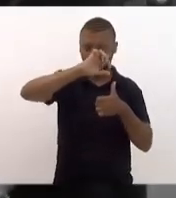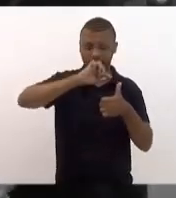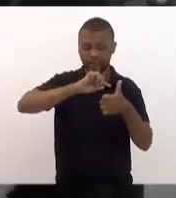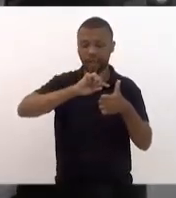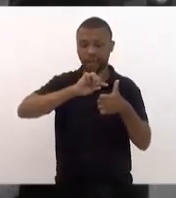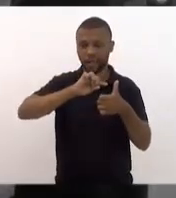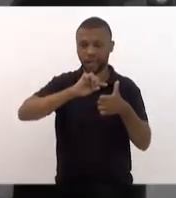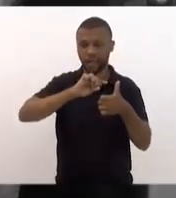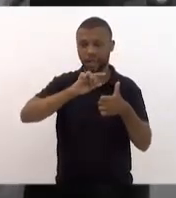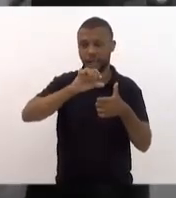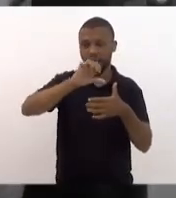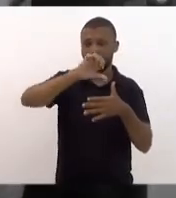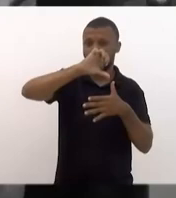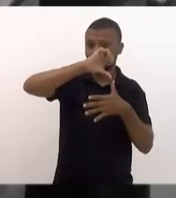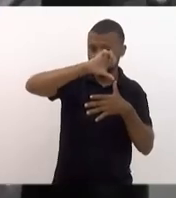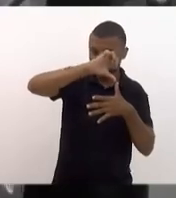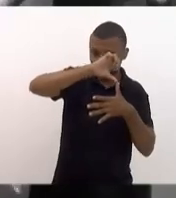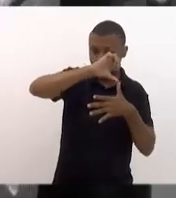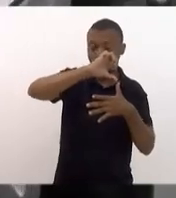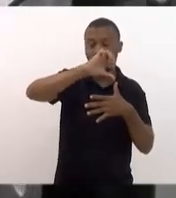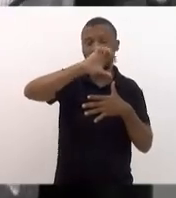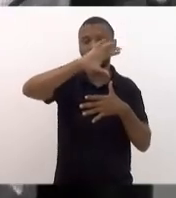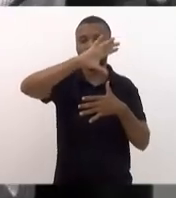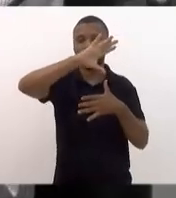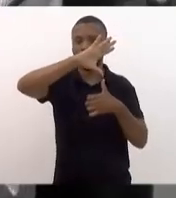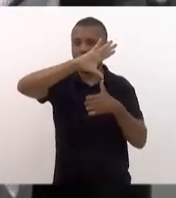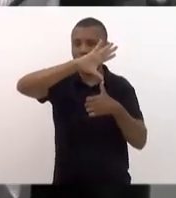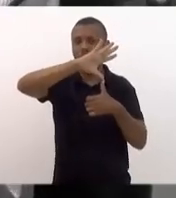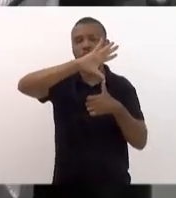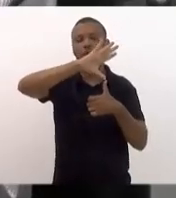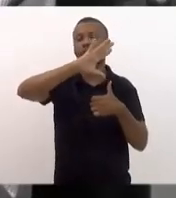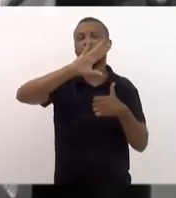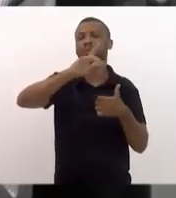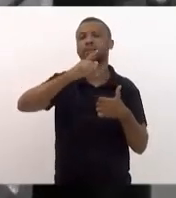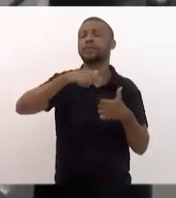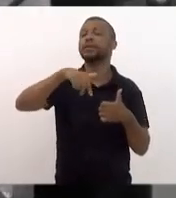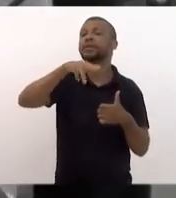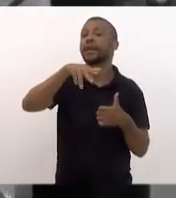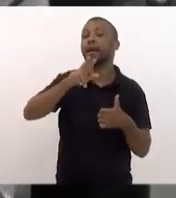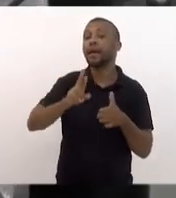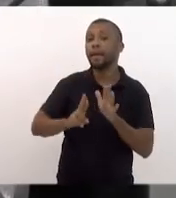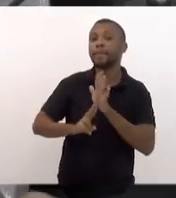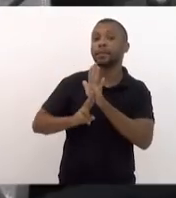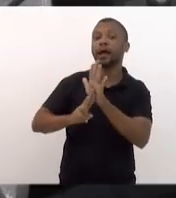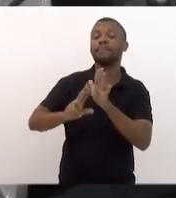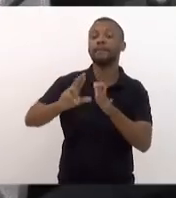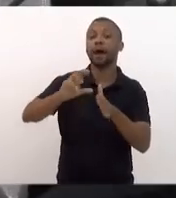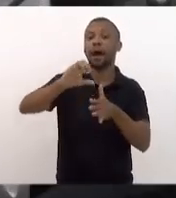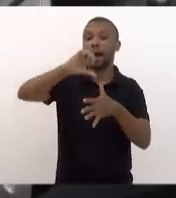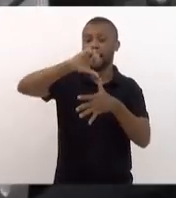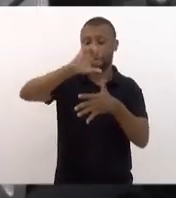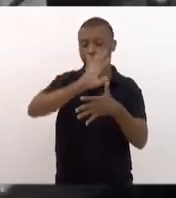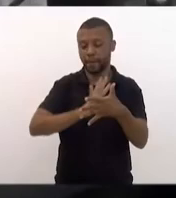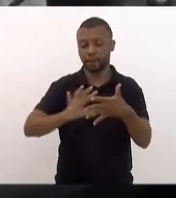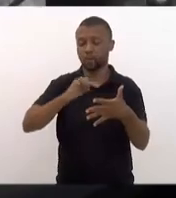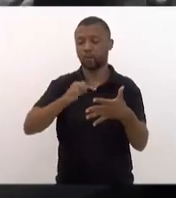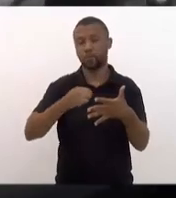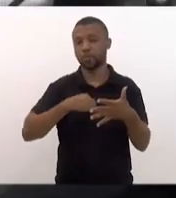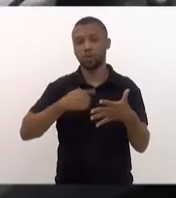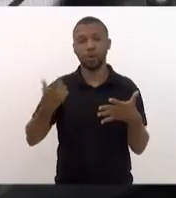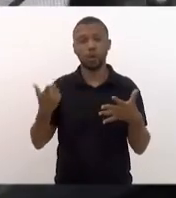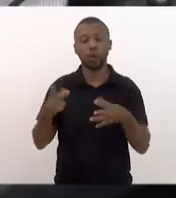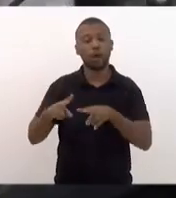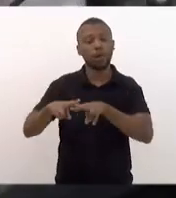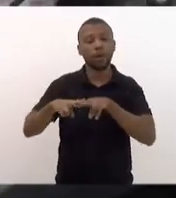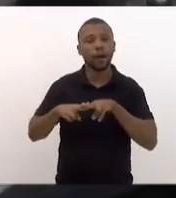América Central, América do Norte. E quem representava a América do Sul era eu. Quer dizer, por conta do